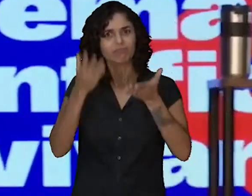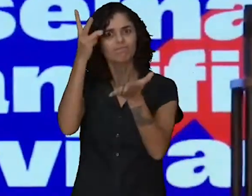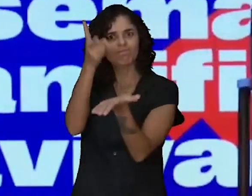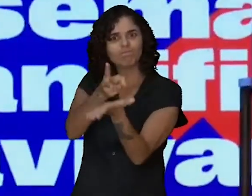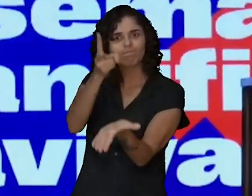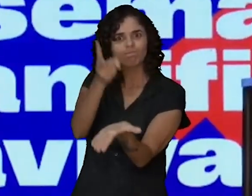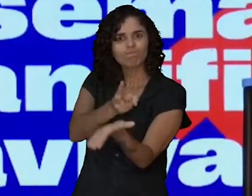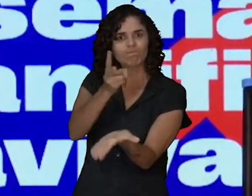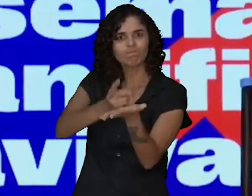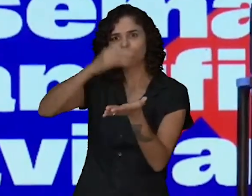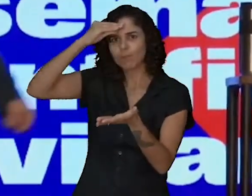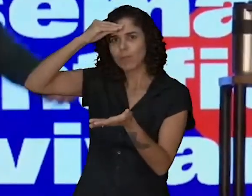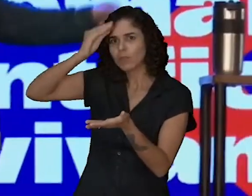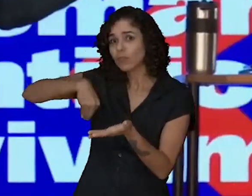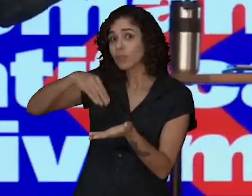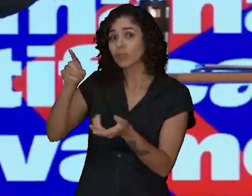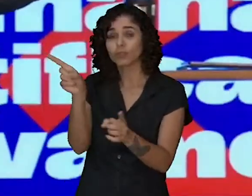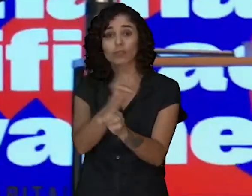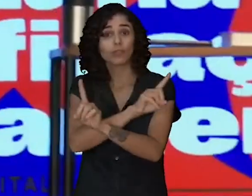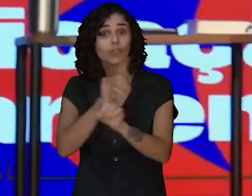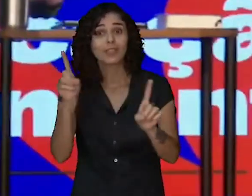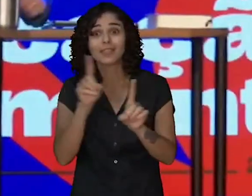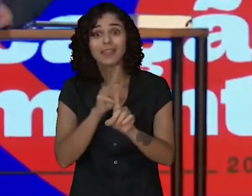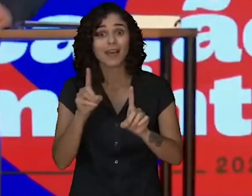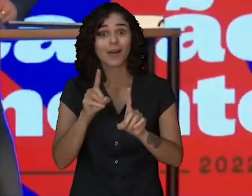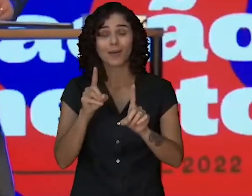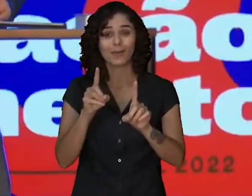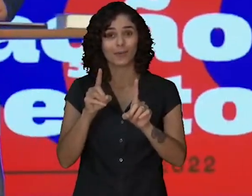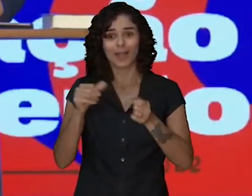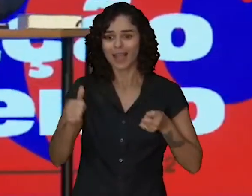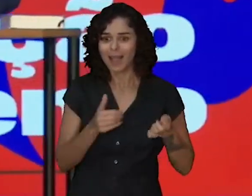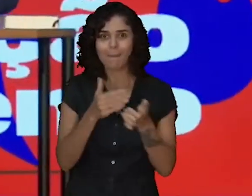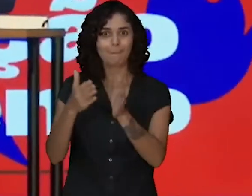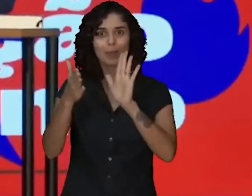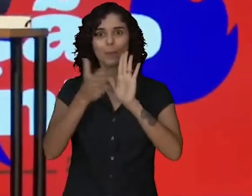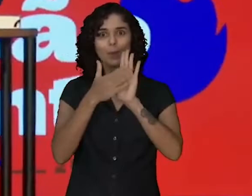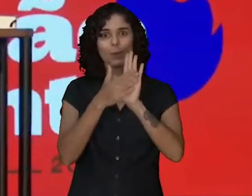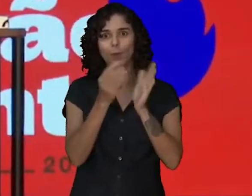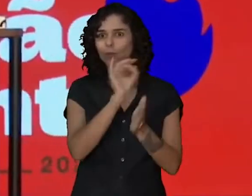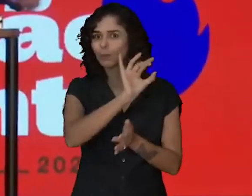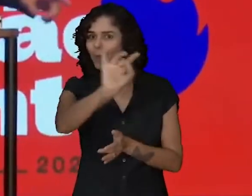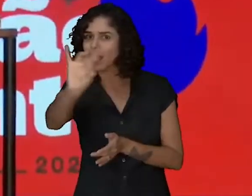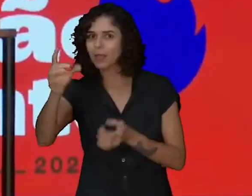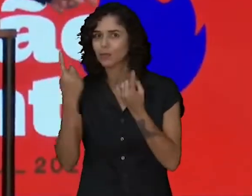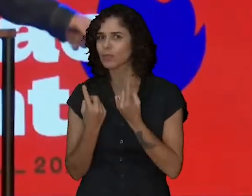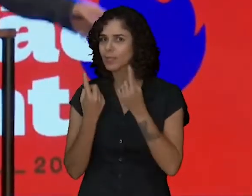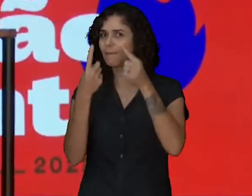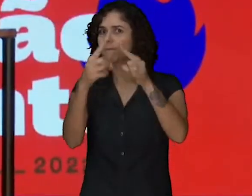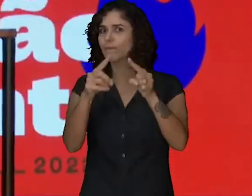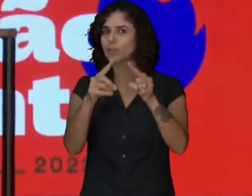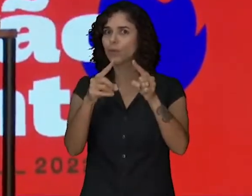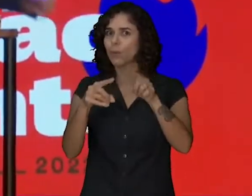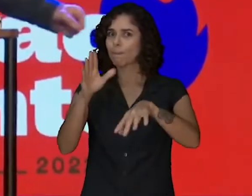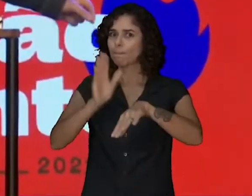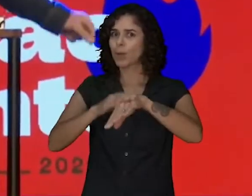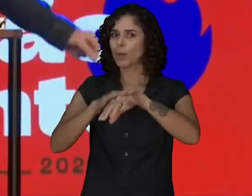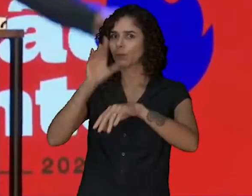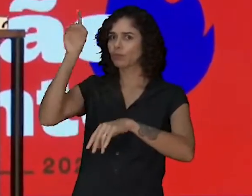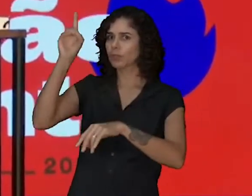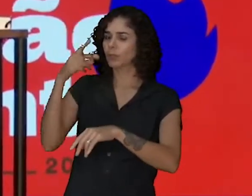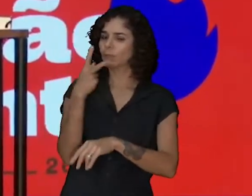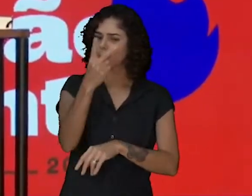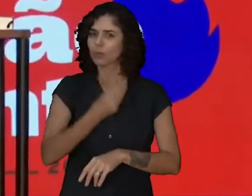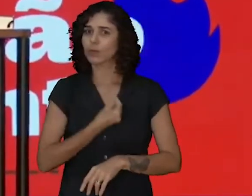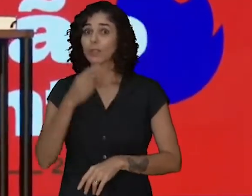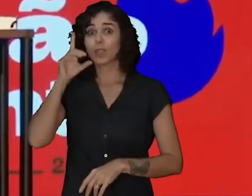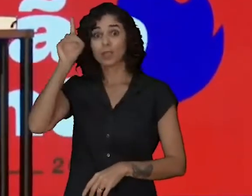perseverança a corrida que nos é proposta, o desafio de Deus para a sua vida. Ele escolheu você, Ele